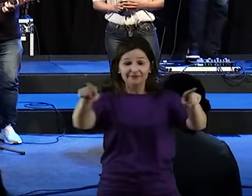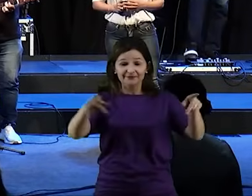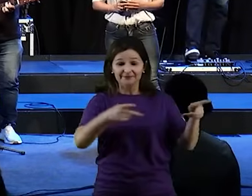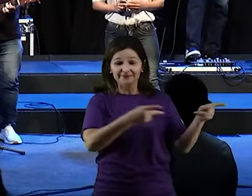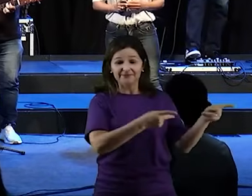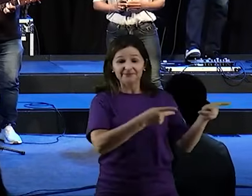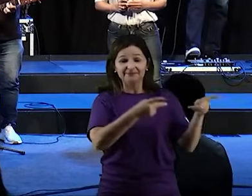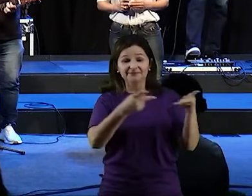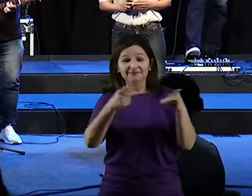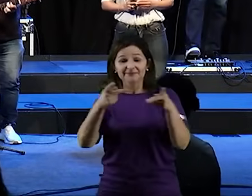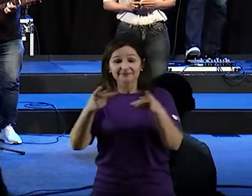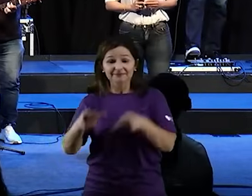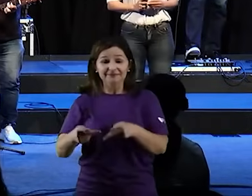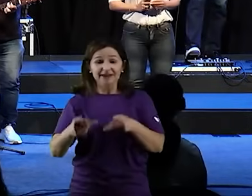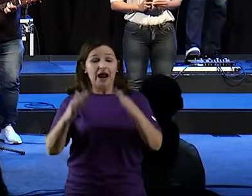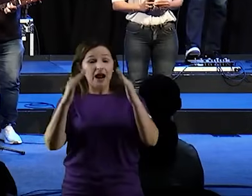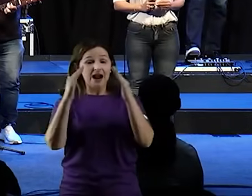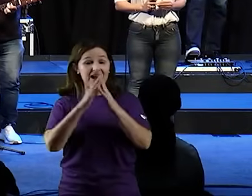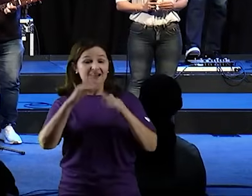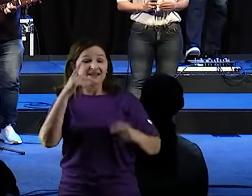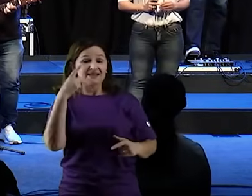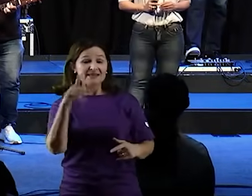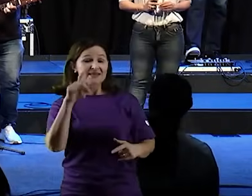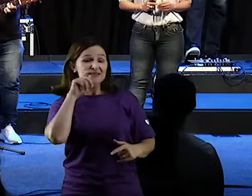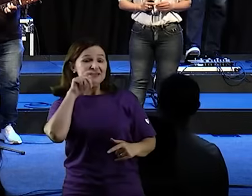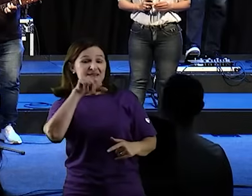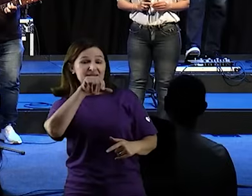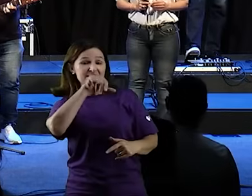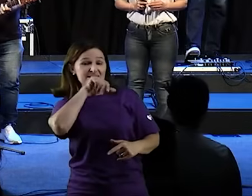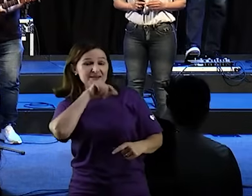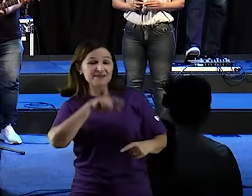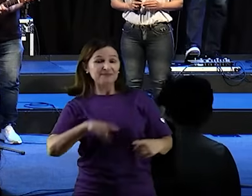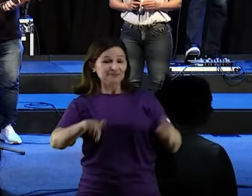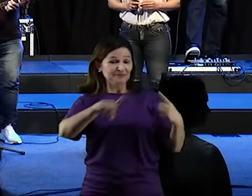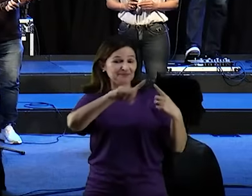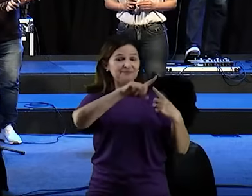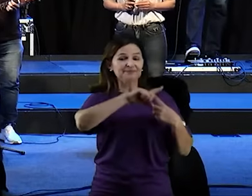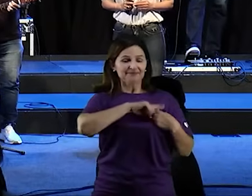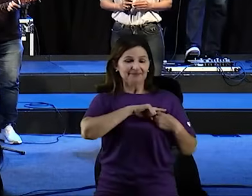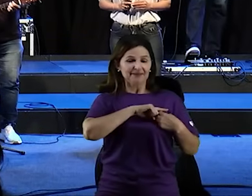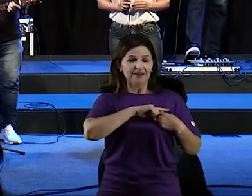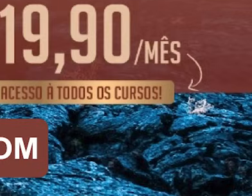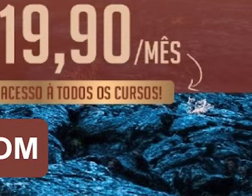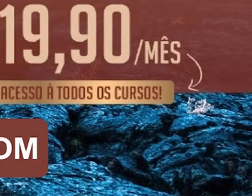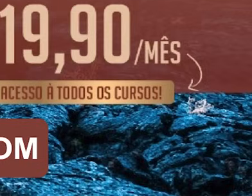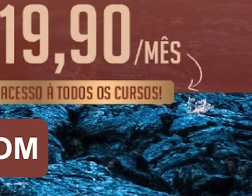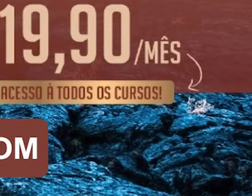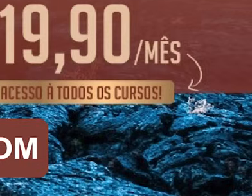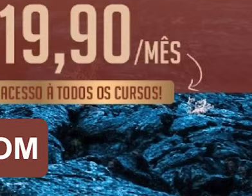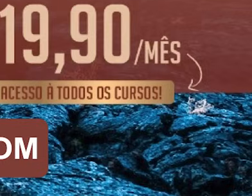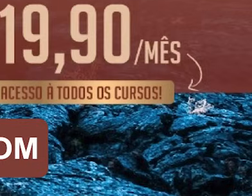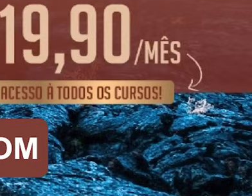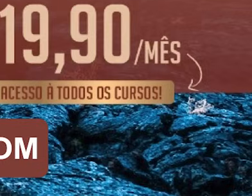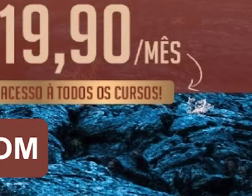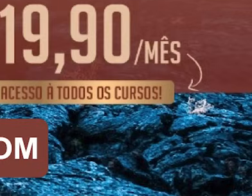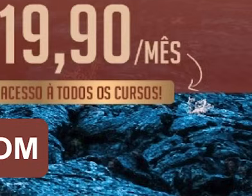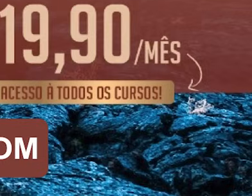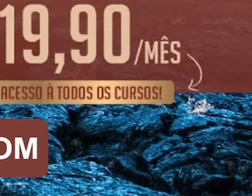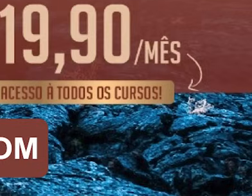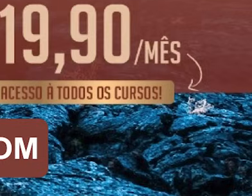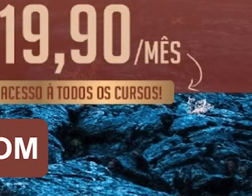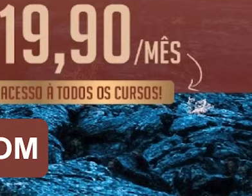Você tá na casa do teu pai a igreja em sua grande maioria ainda não retornou das merecidas